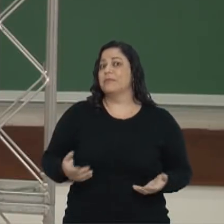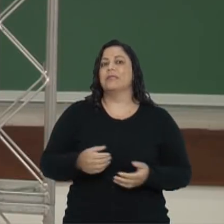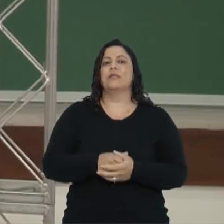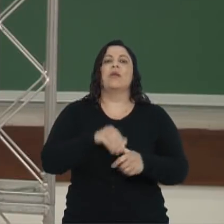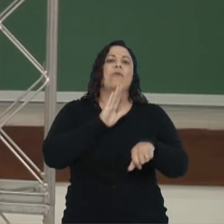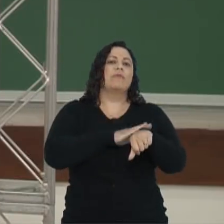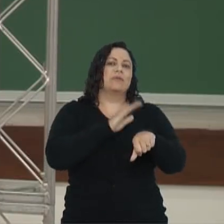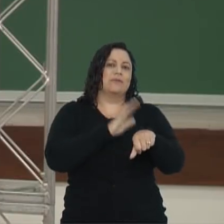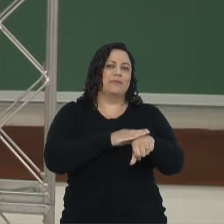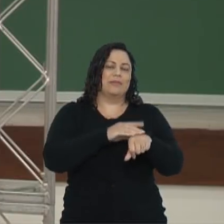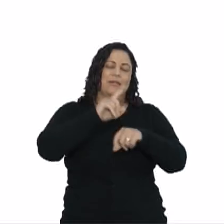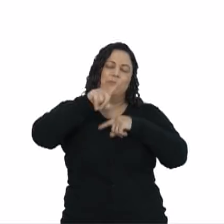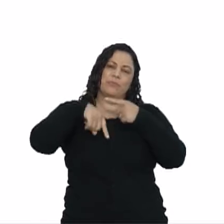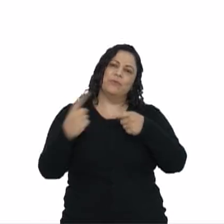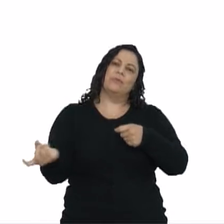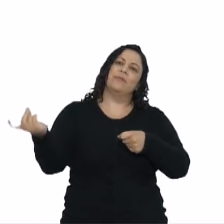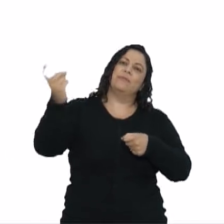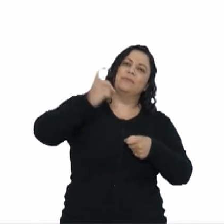gente volta para conversar.